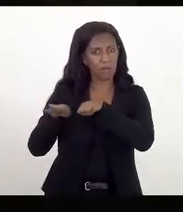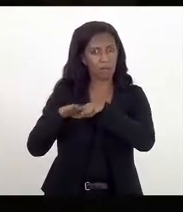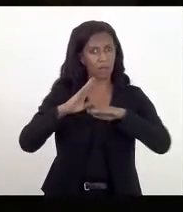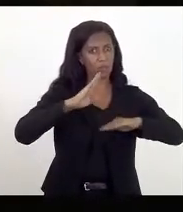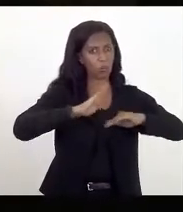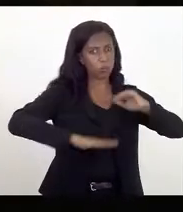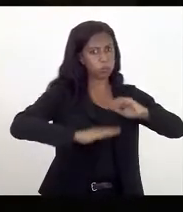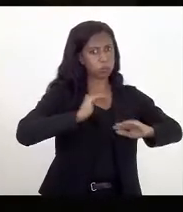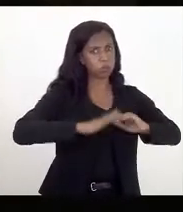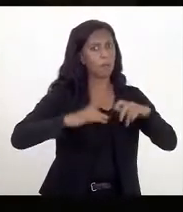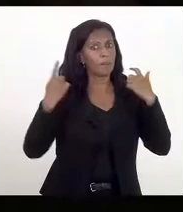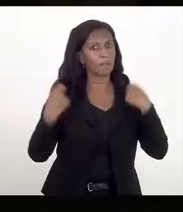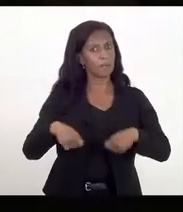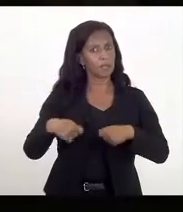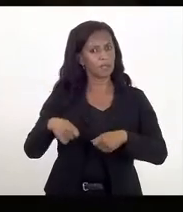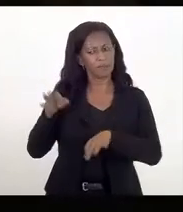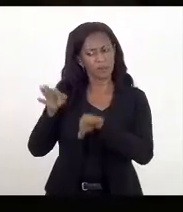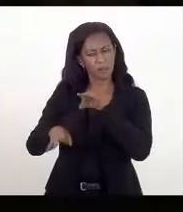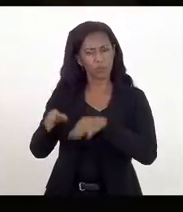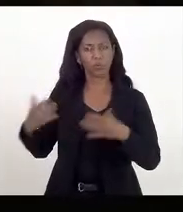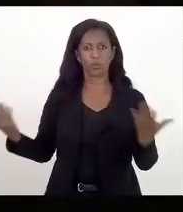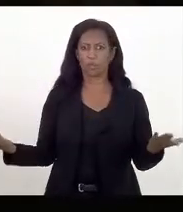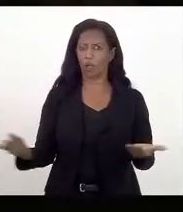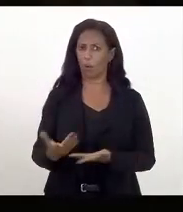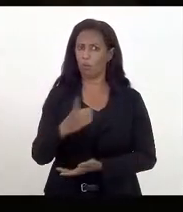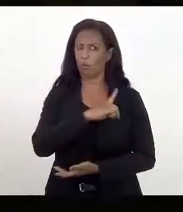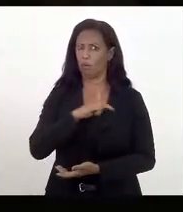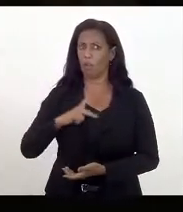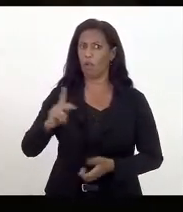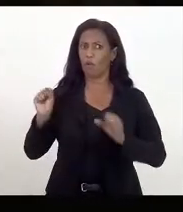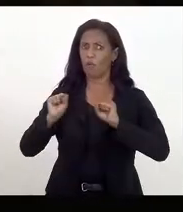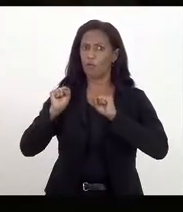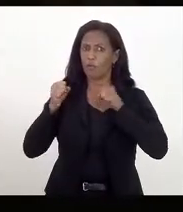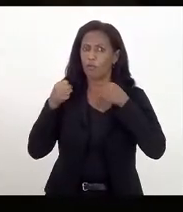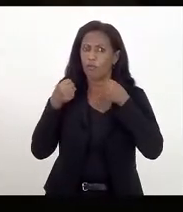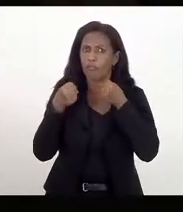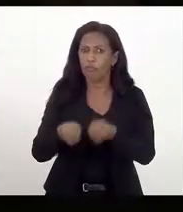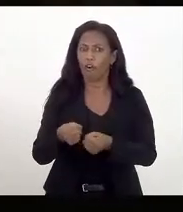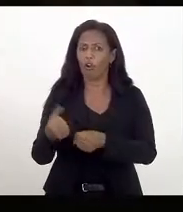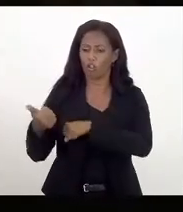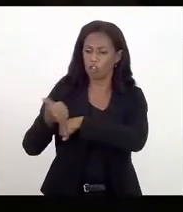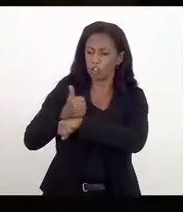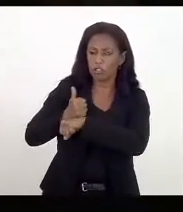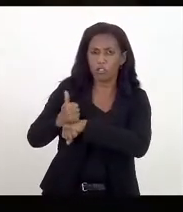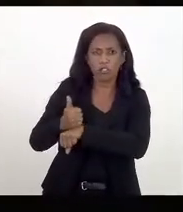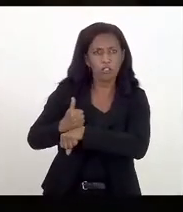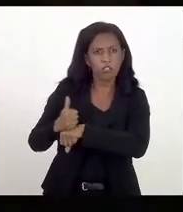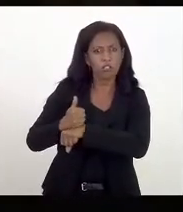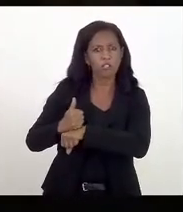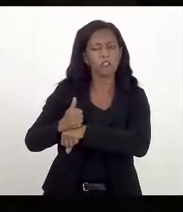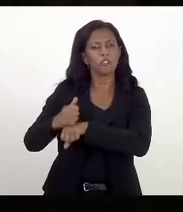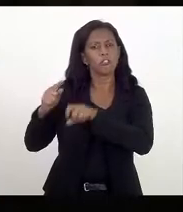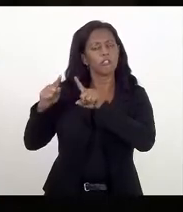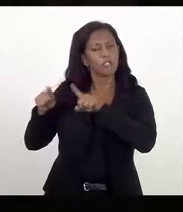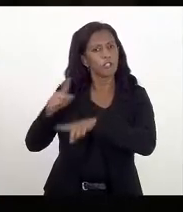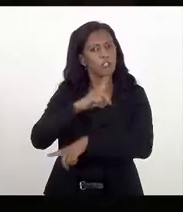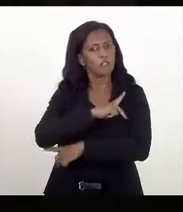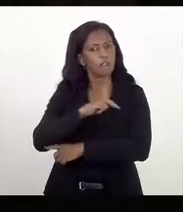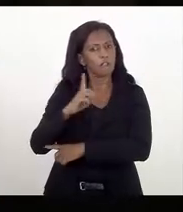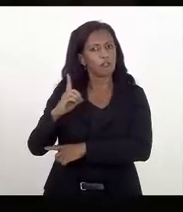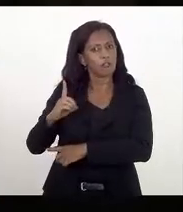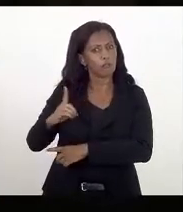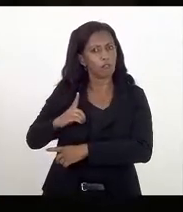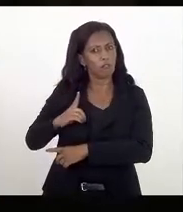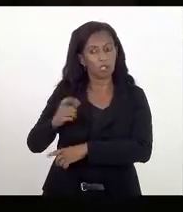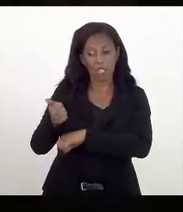Façamos essa justiça aqui hoje, defensoria forte, defensoria digna, defensoria recebendo o que lhe é